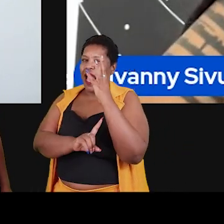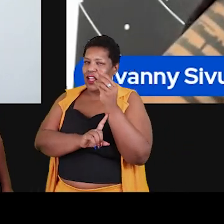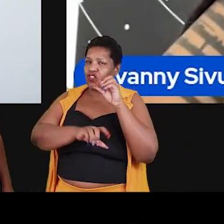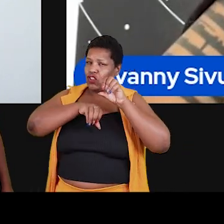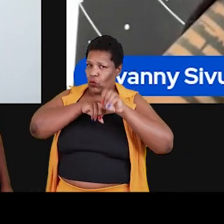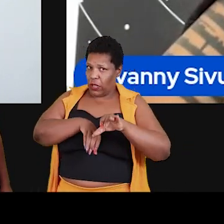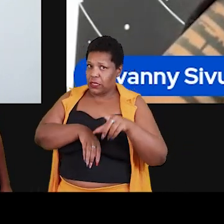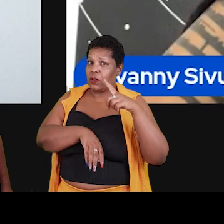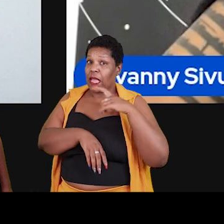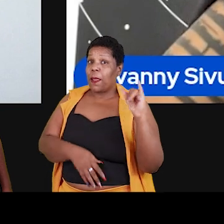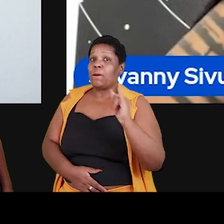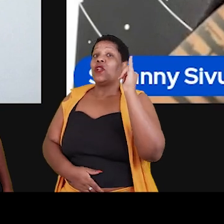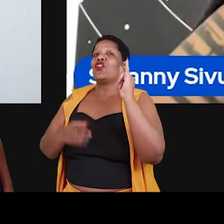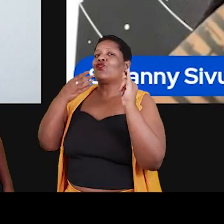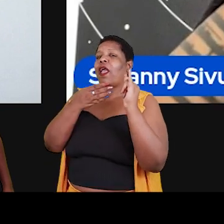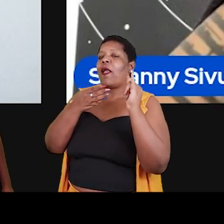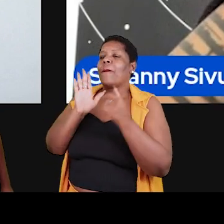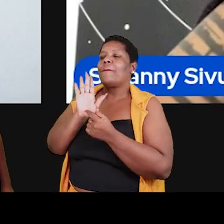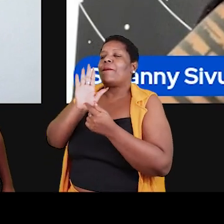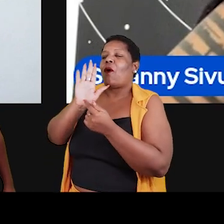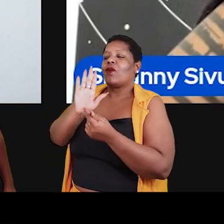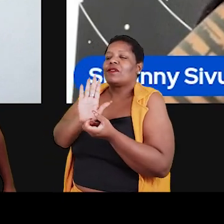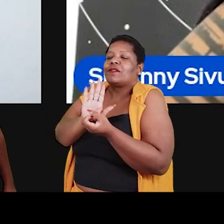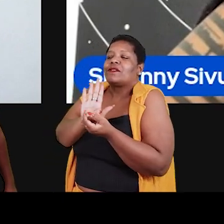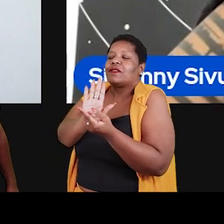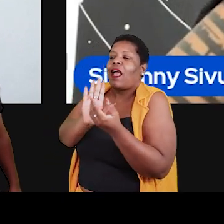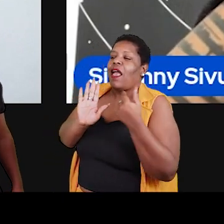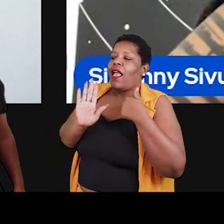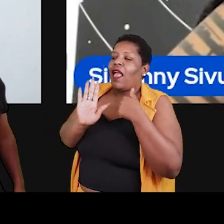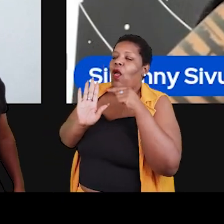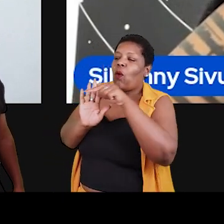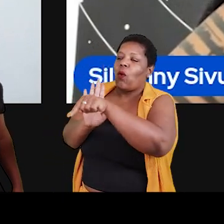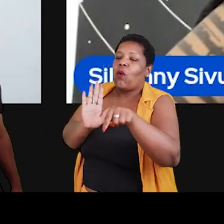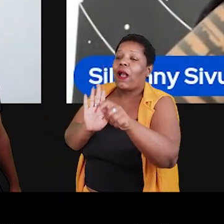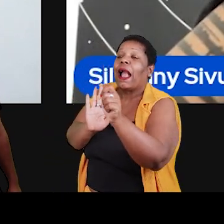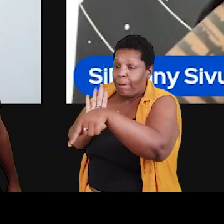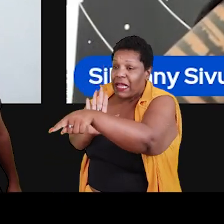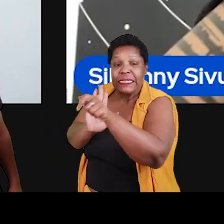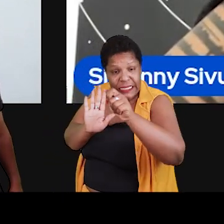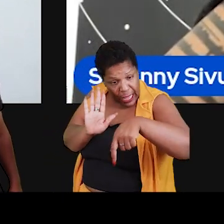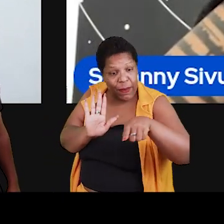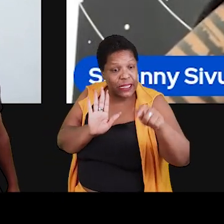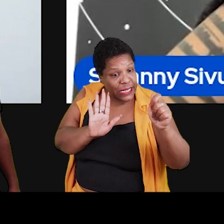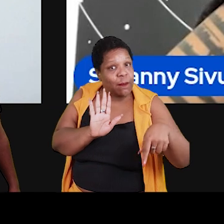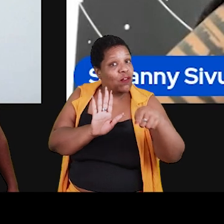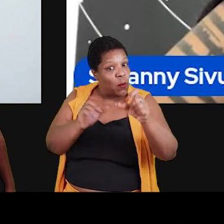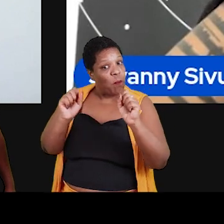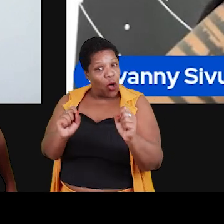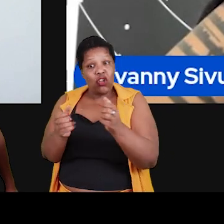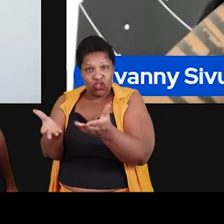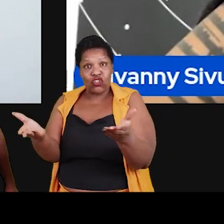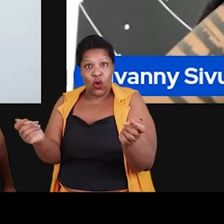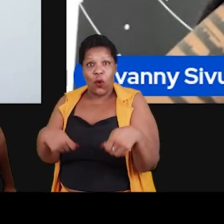educação, é você mostrar o quanto eles são capazes de fazer algo.